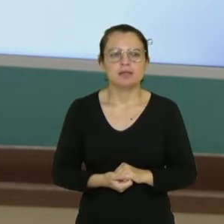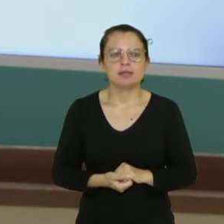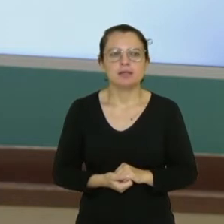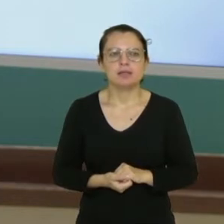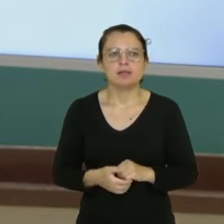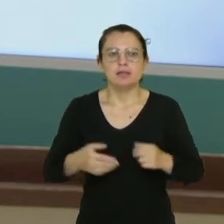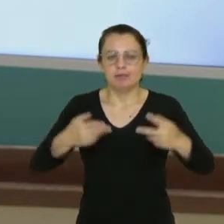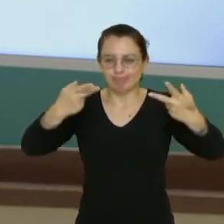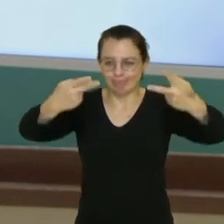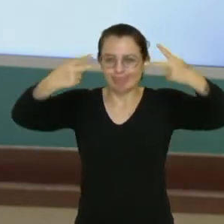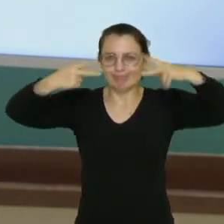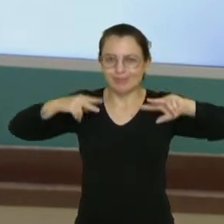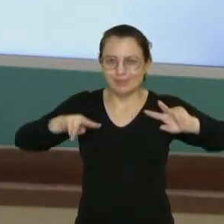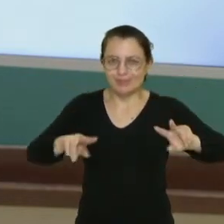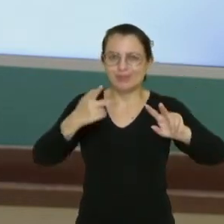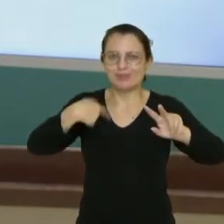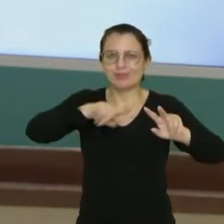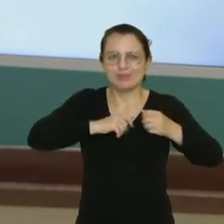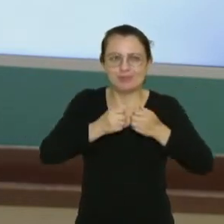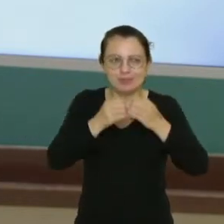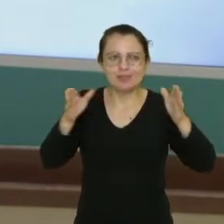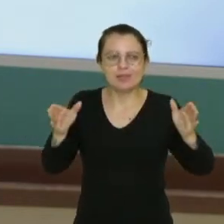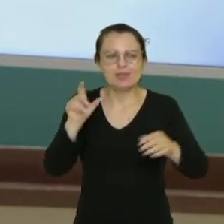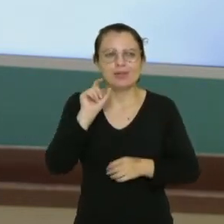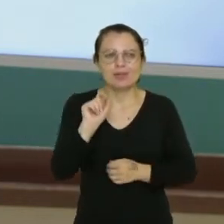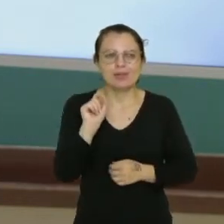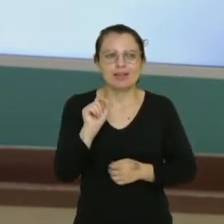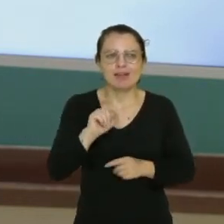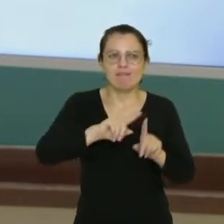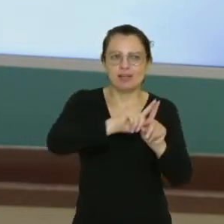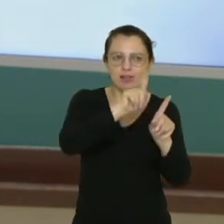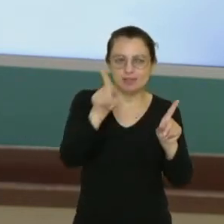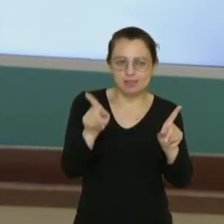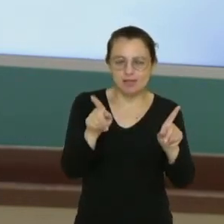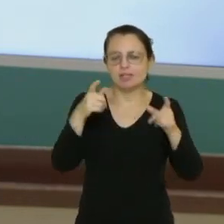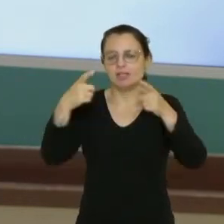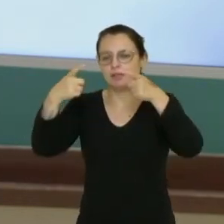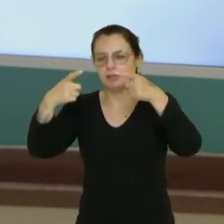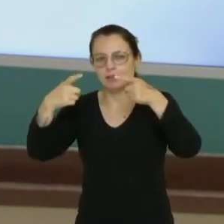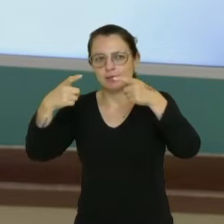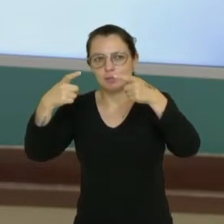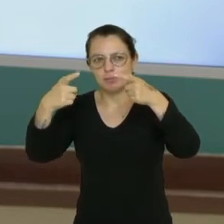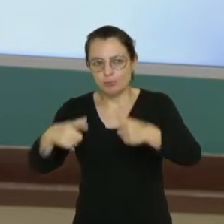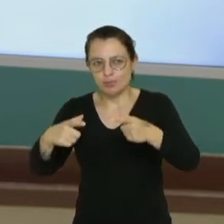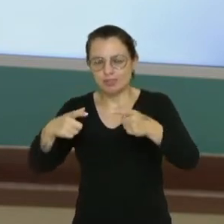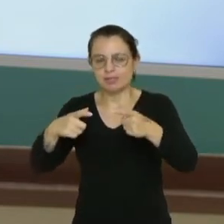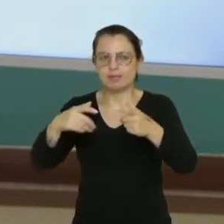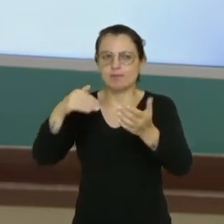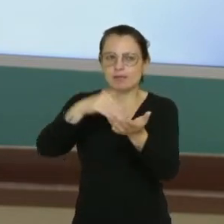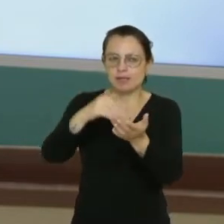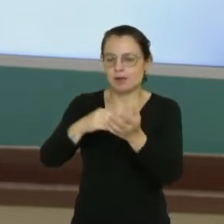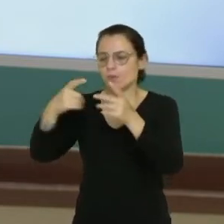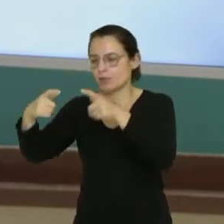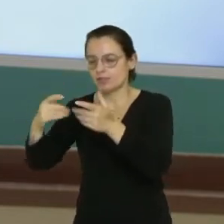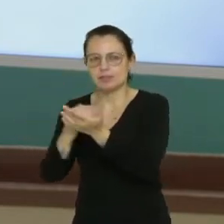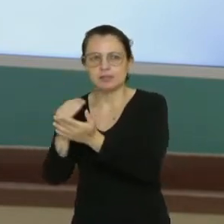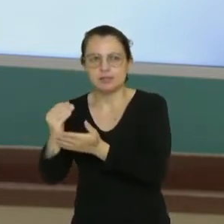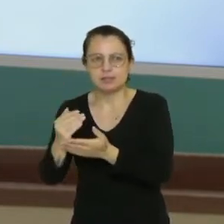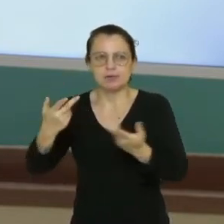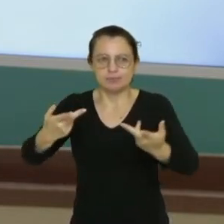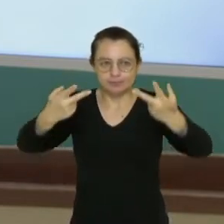transformar o seguinte que a velocidade é igual pois são final menos posição inicial sobre tempo final neste tempo Inicial